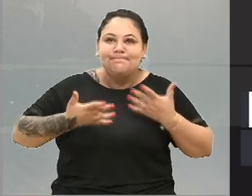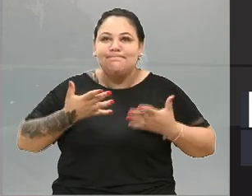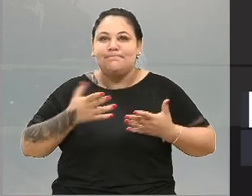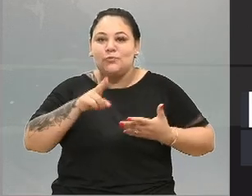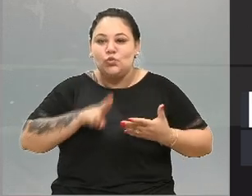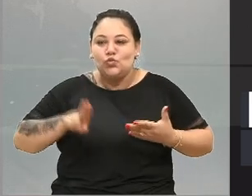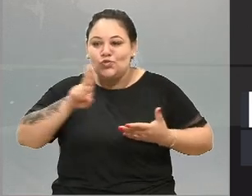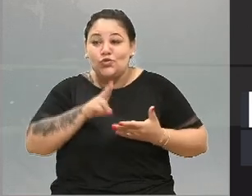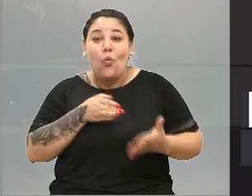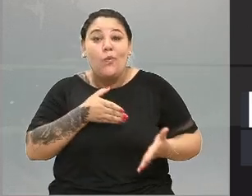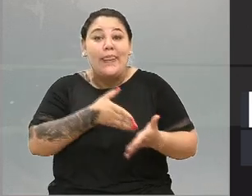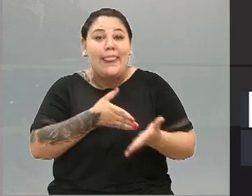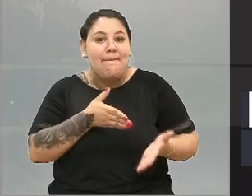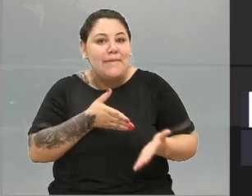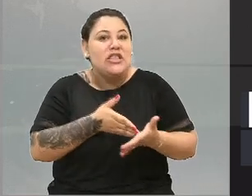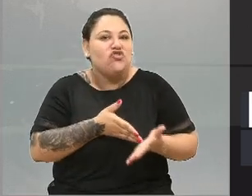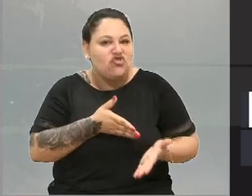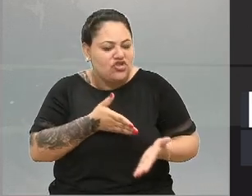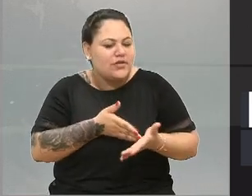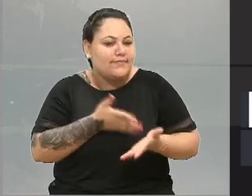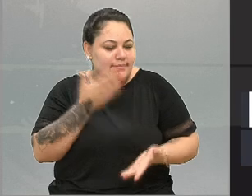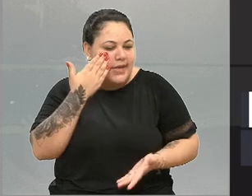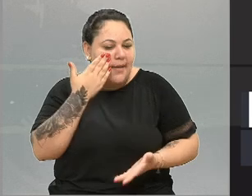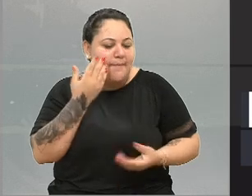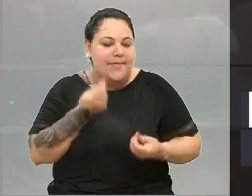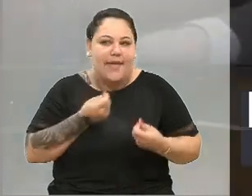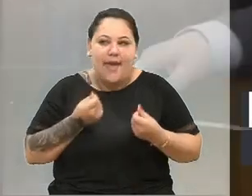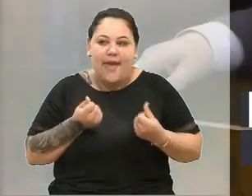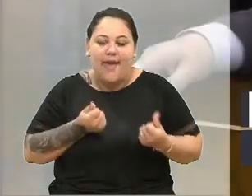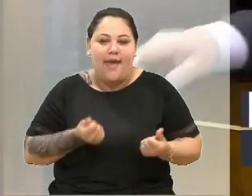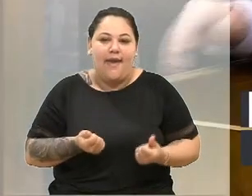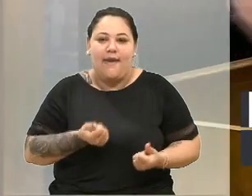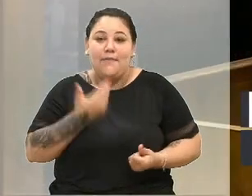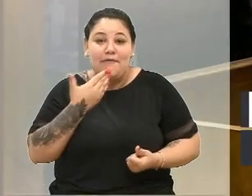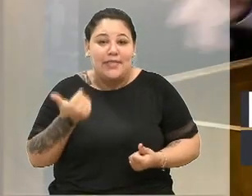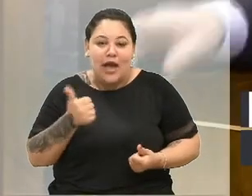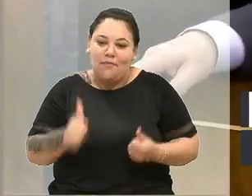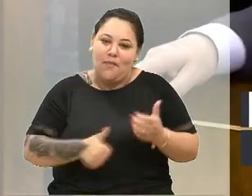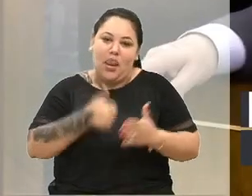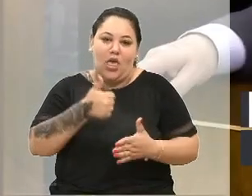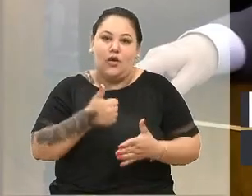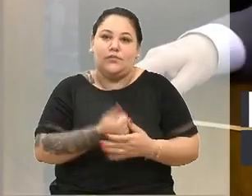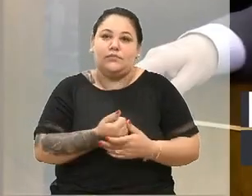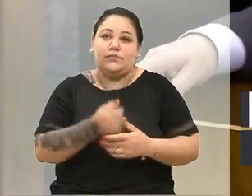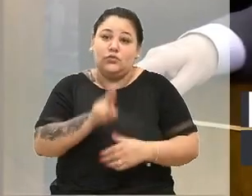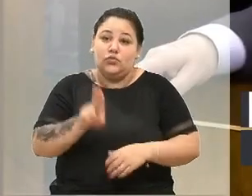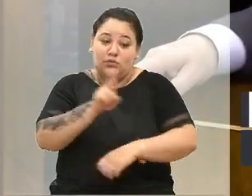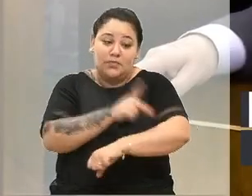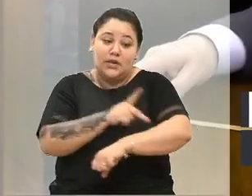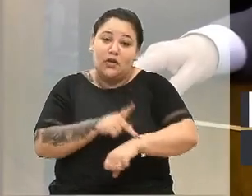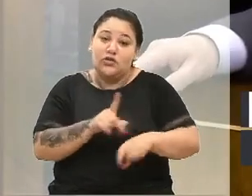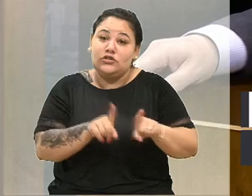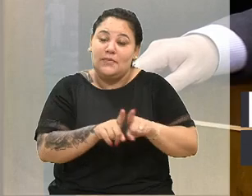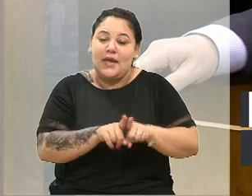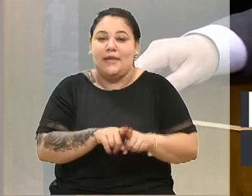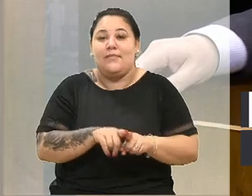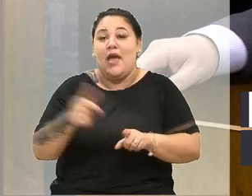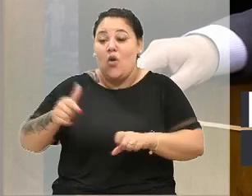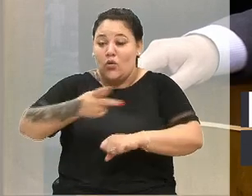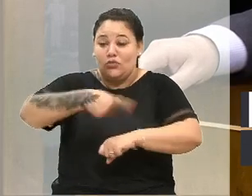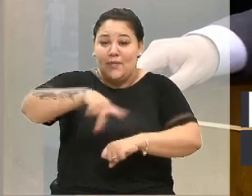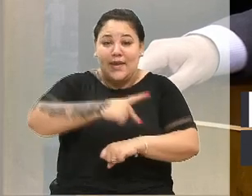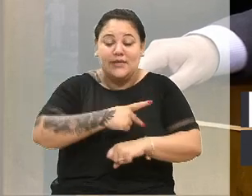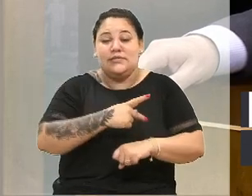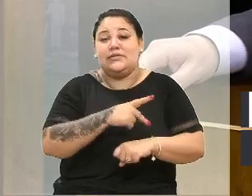mais, vamos dizer assim, benéfico do celular para uso pedagógico. Mas a Finlândia tem adotado essa